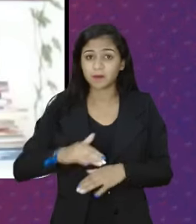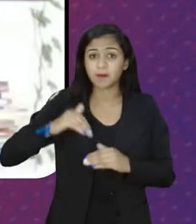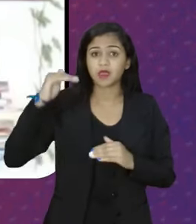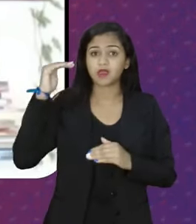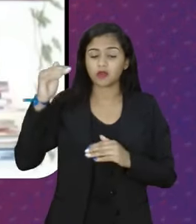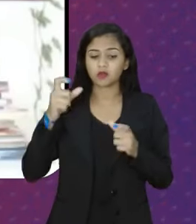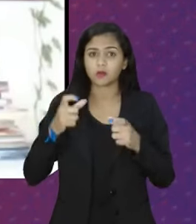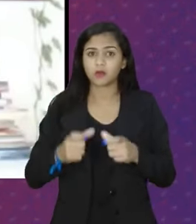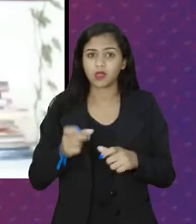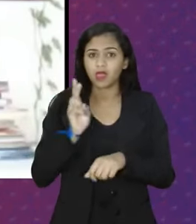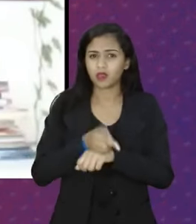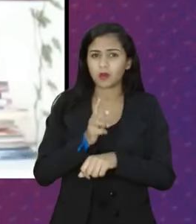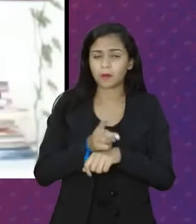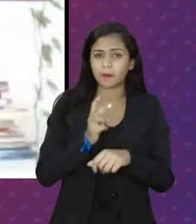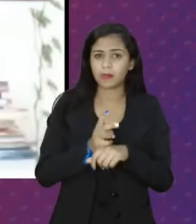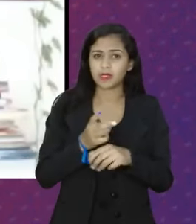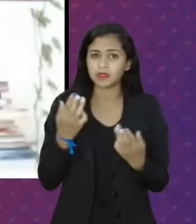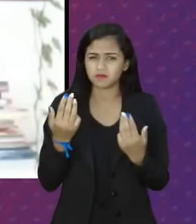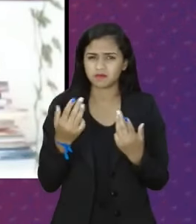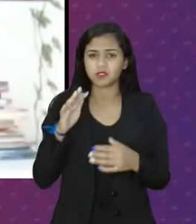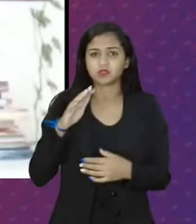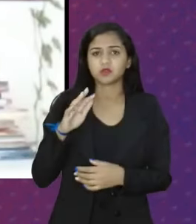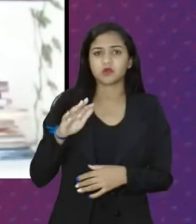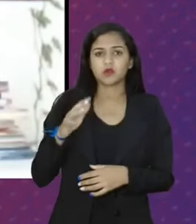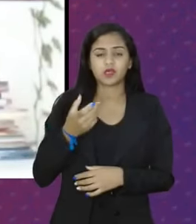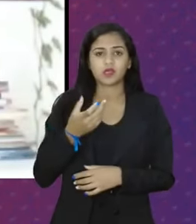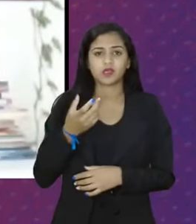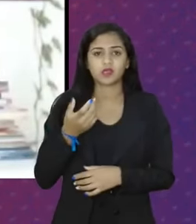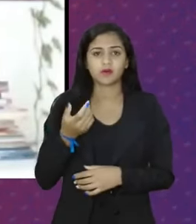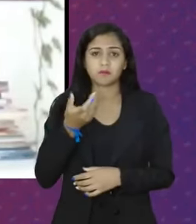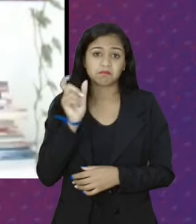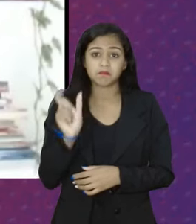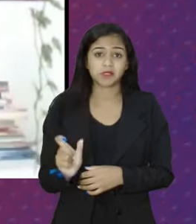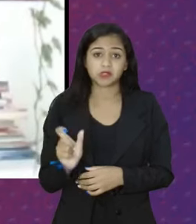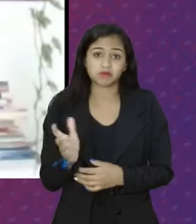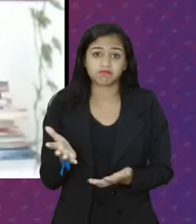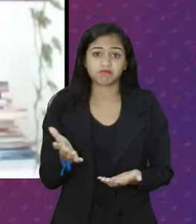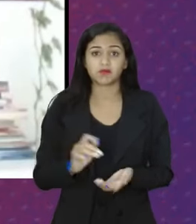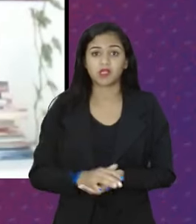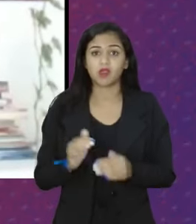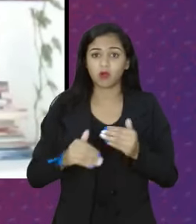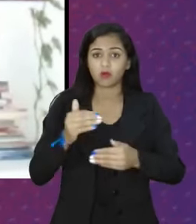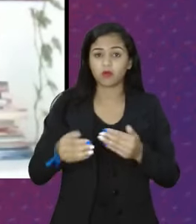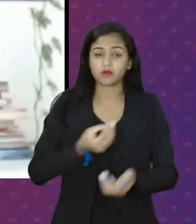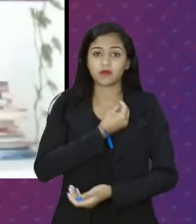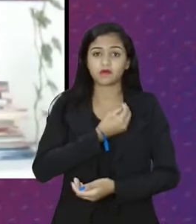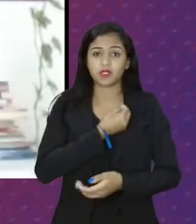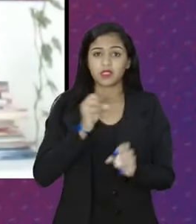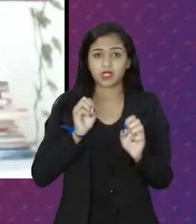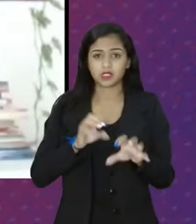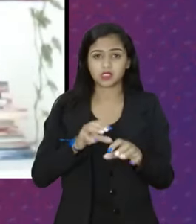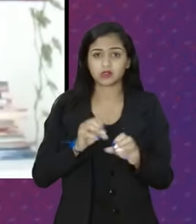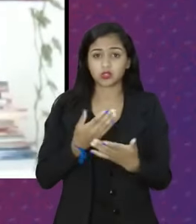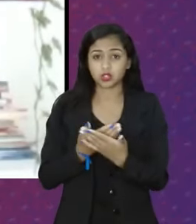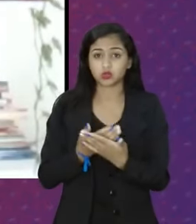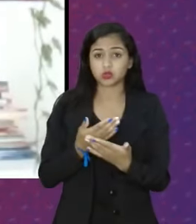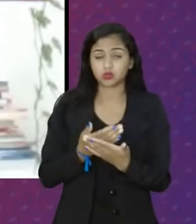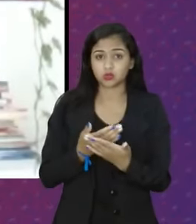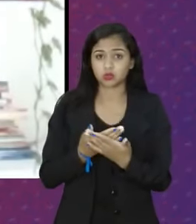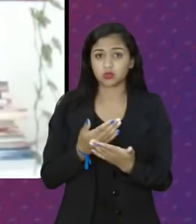lugar, com a mesma pessoa ao longo da vida. Esse estudo mostrou que